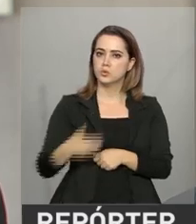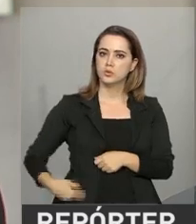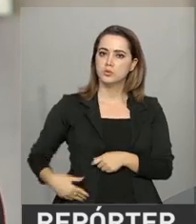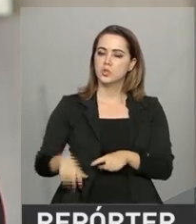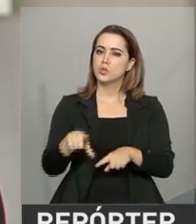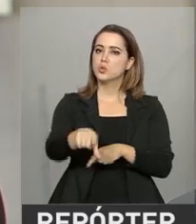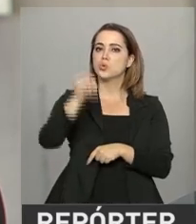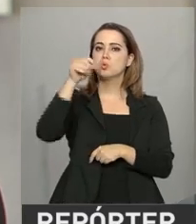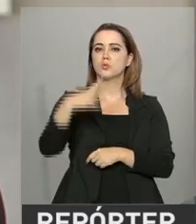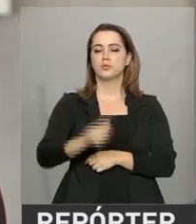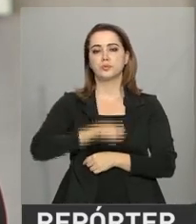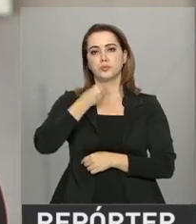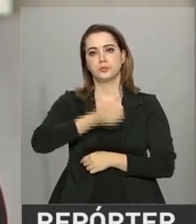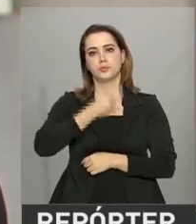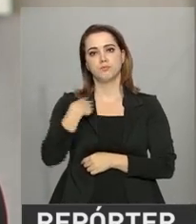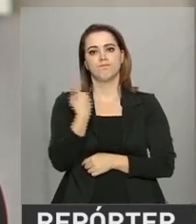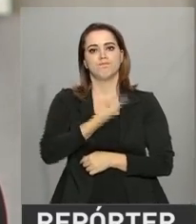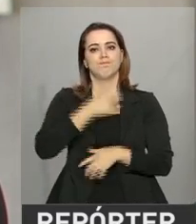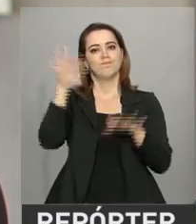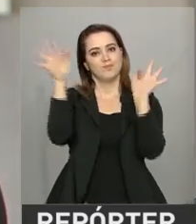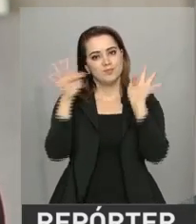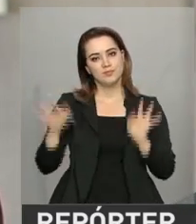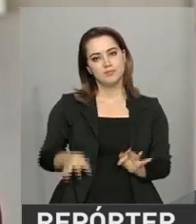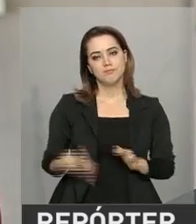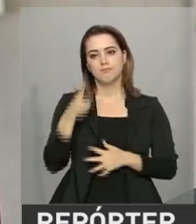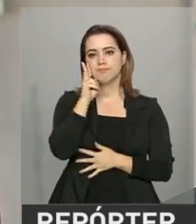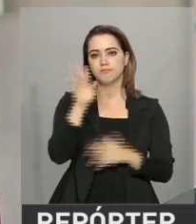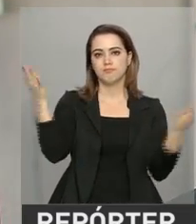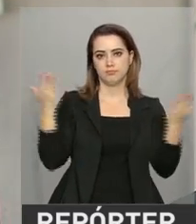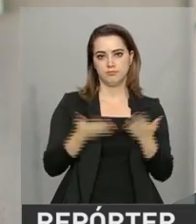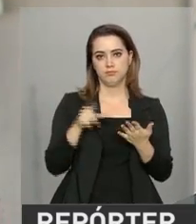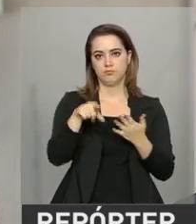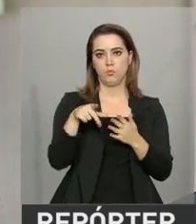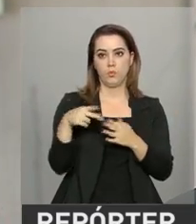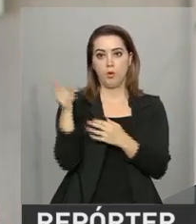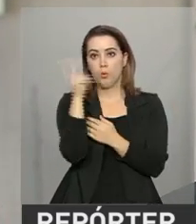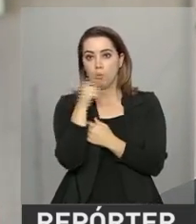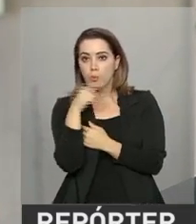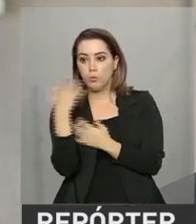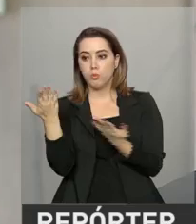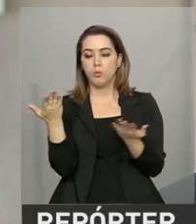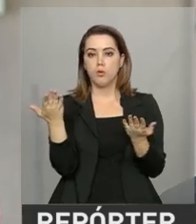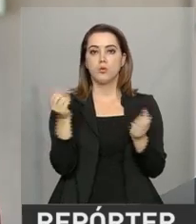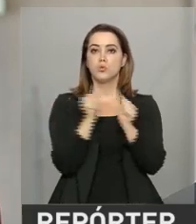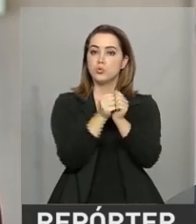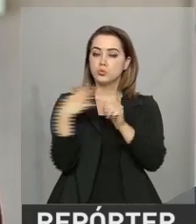vida. E nós ficamos felizes de ver que agora, com mais agilidade,